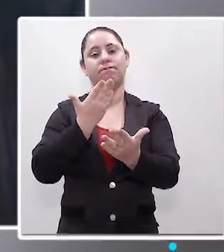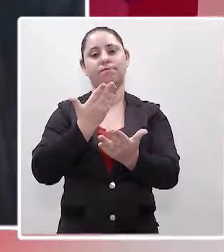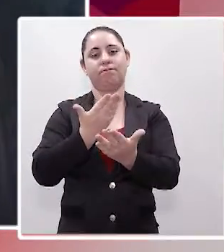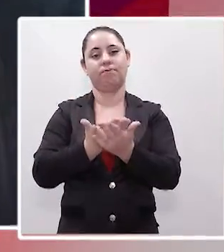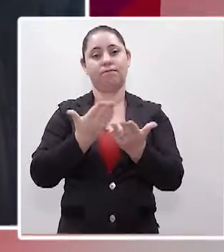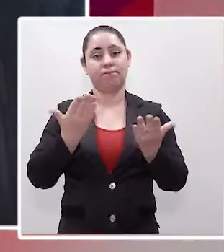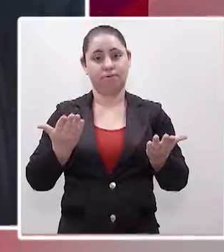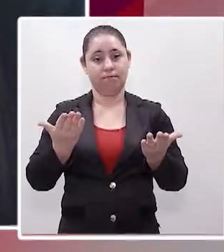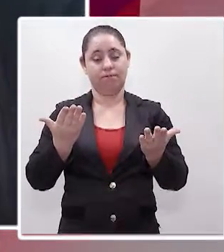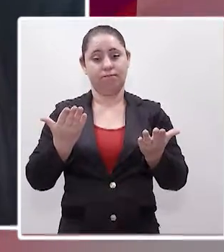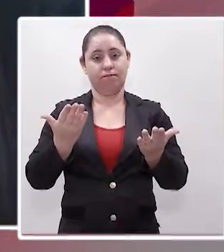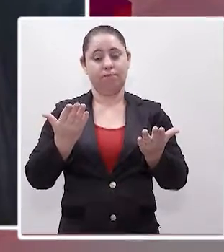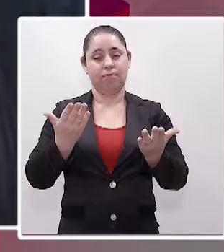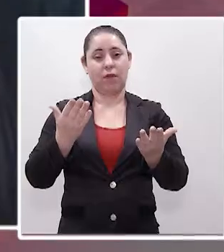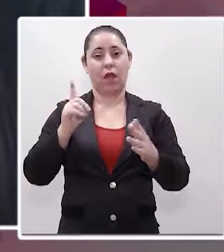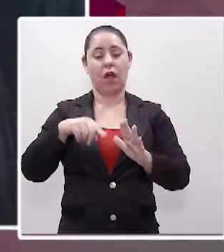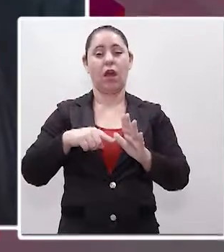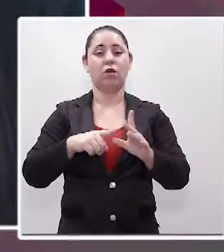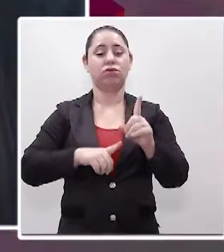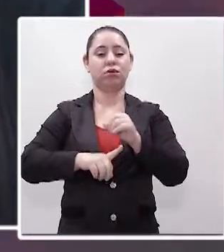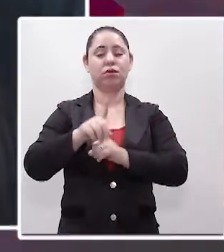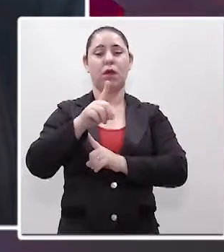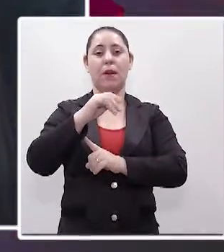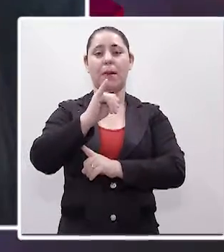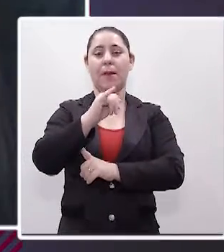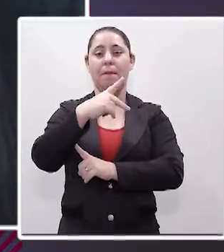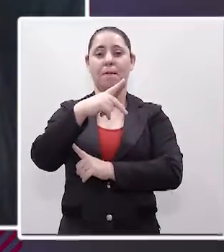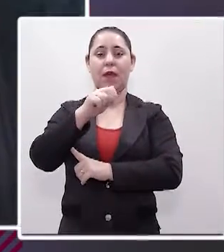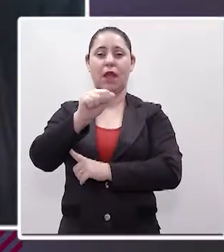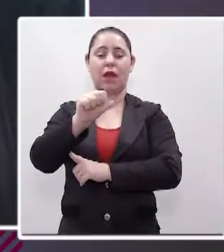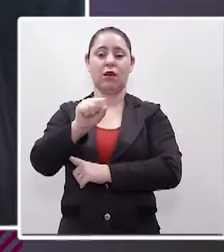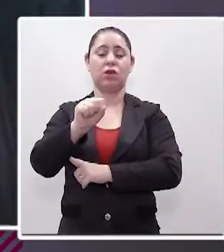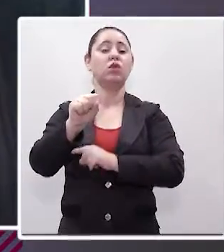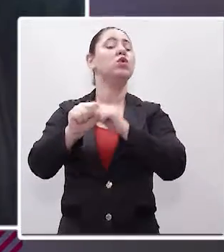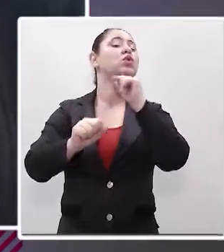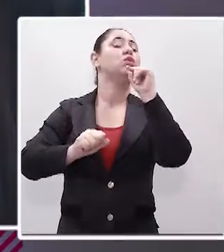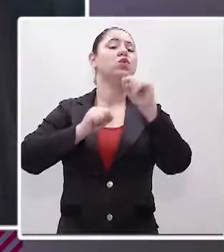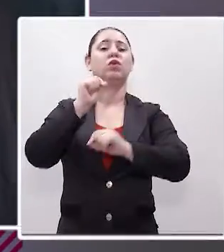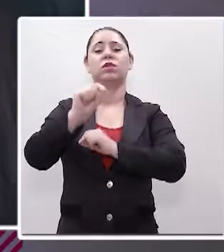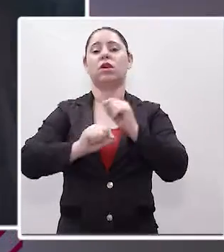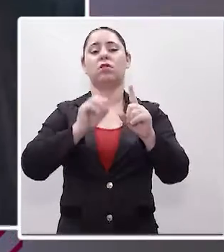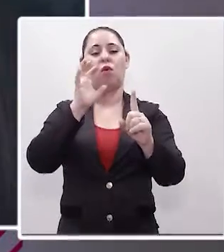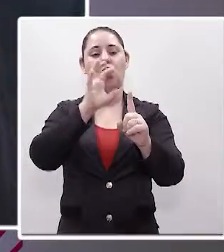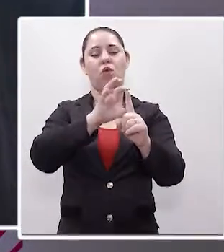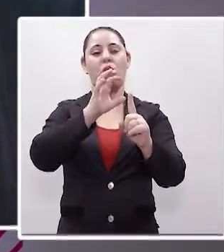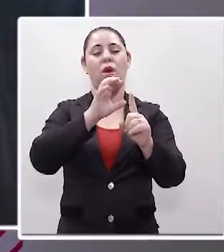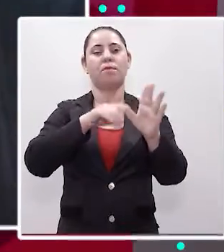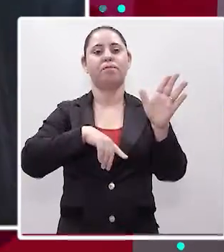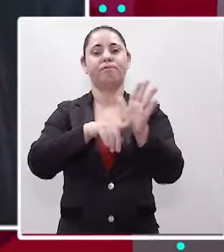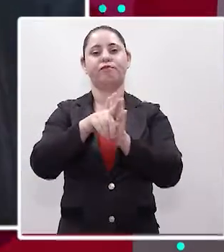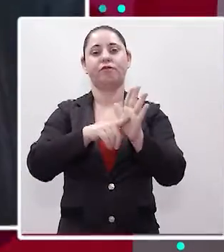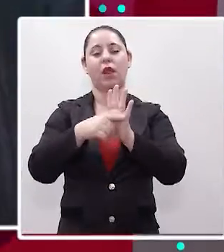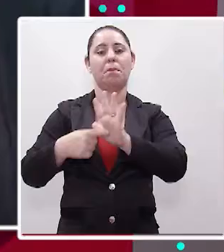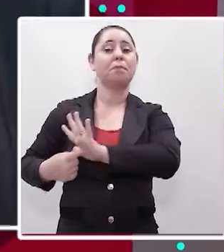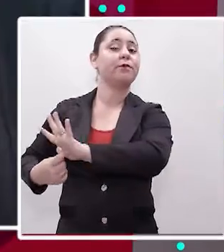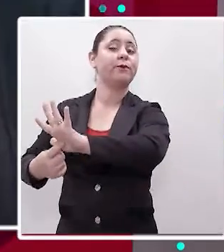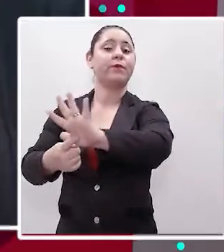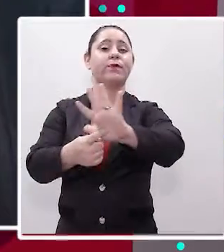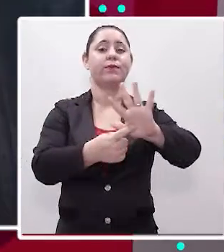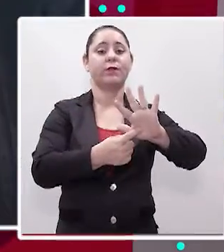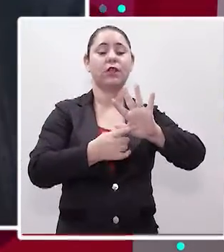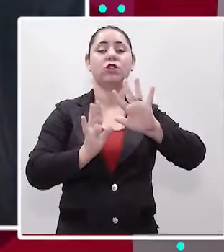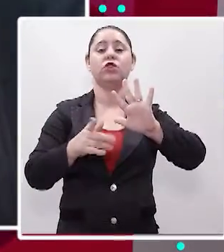acompanhar as atividades, né, e esse dado que você trouxe do IPE, ele reflete bastante também uma